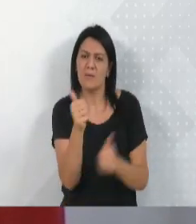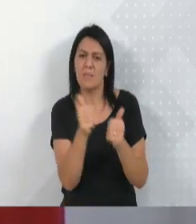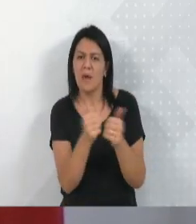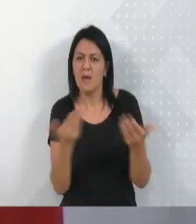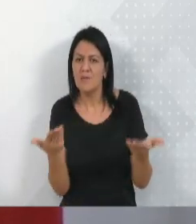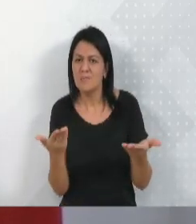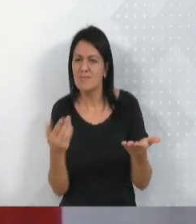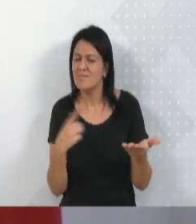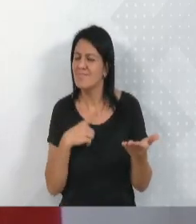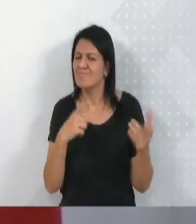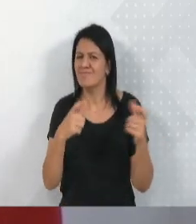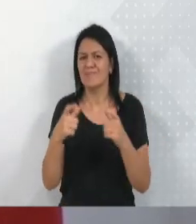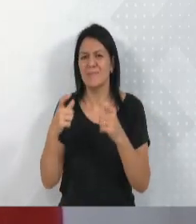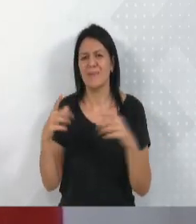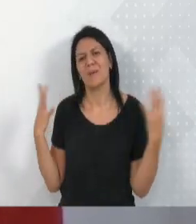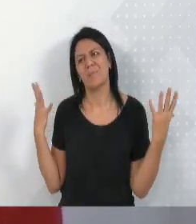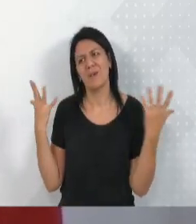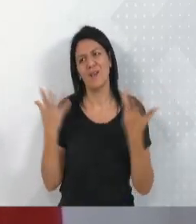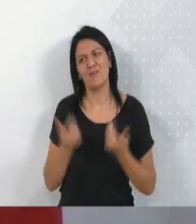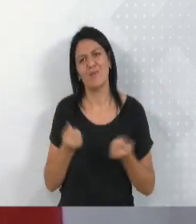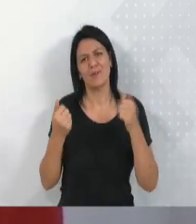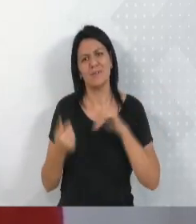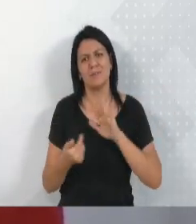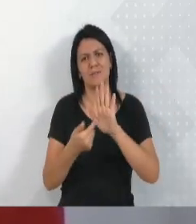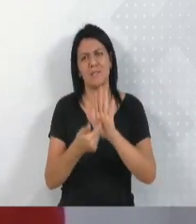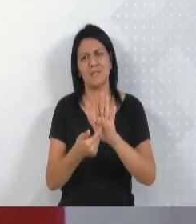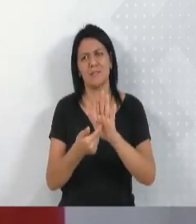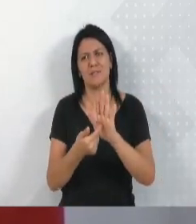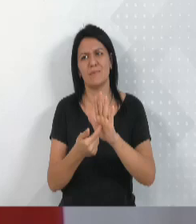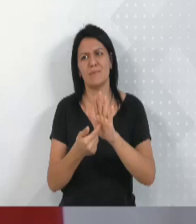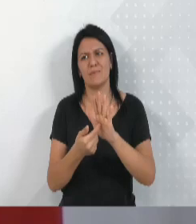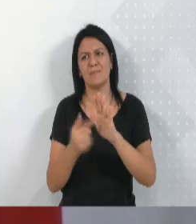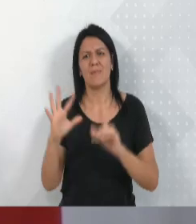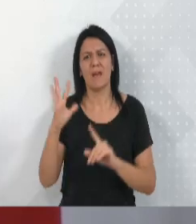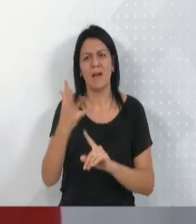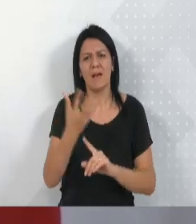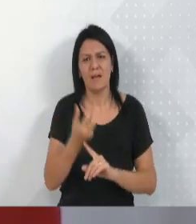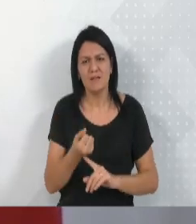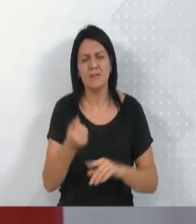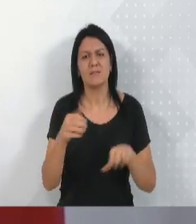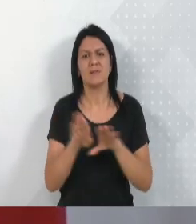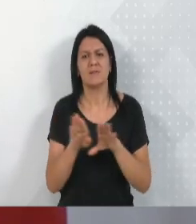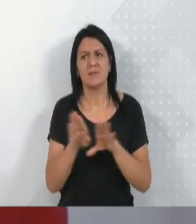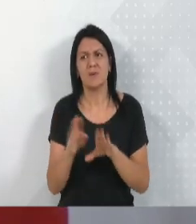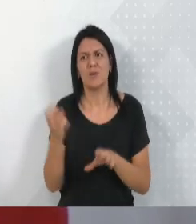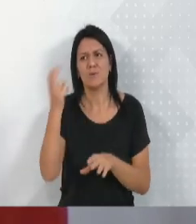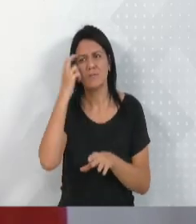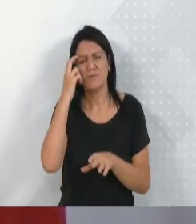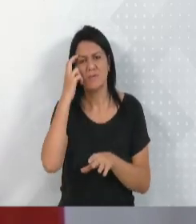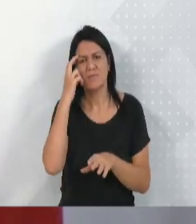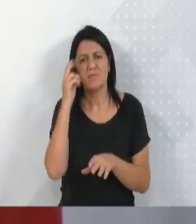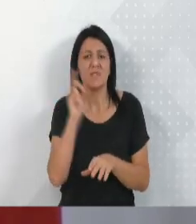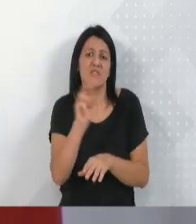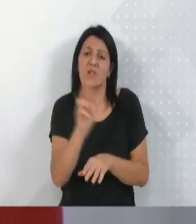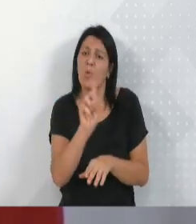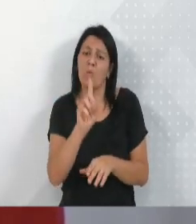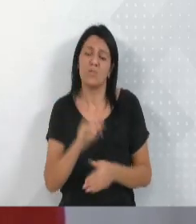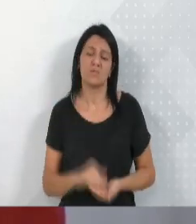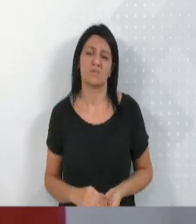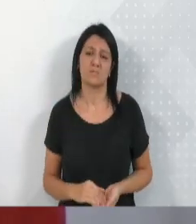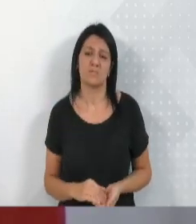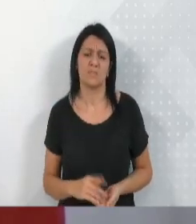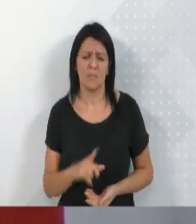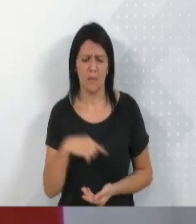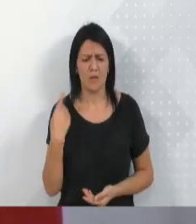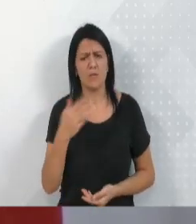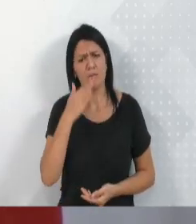espaços maravilhosos para apresentações artísticas, culturais, musicais, e estão sendo subutilizados. As nossas crianças